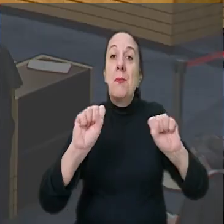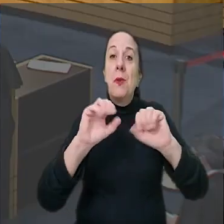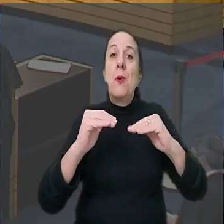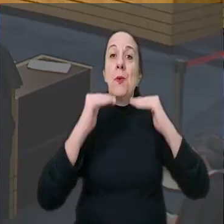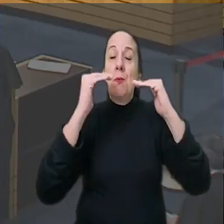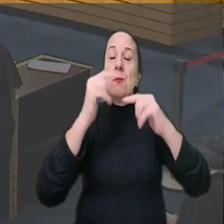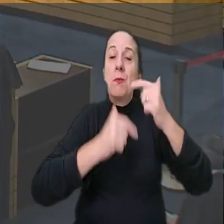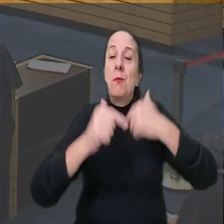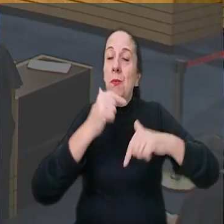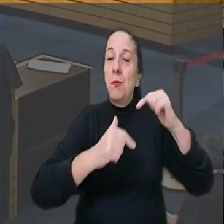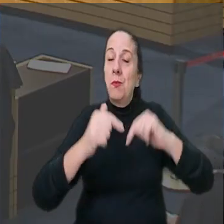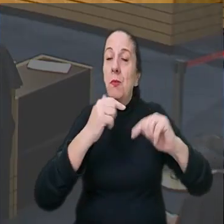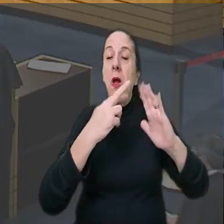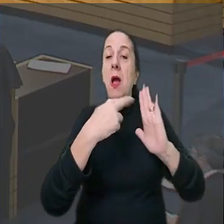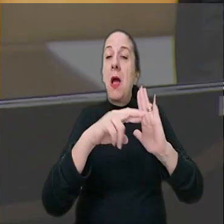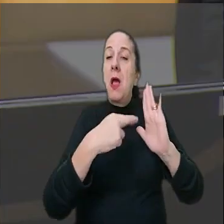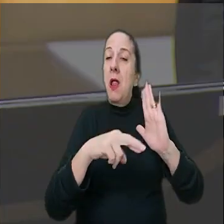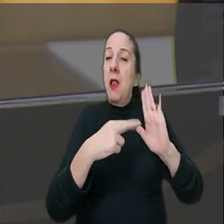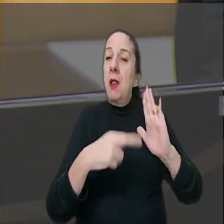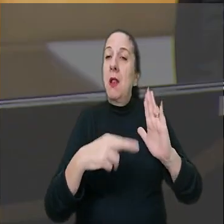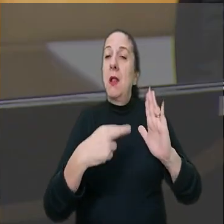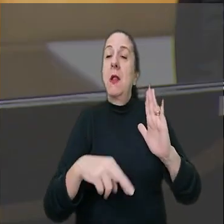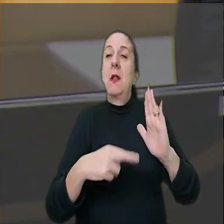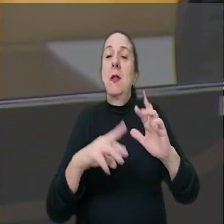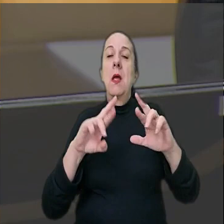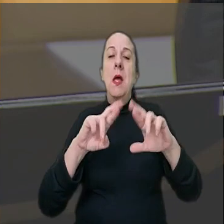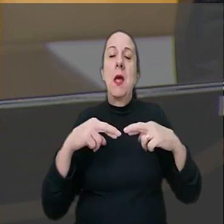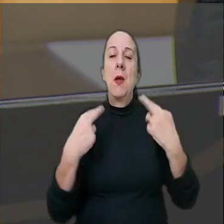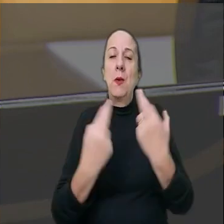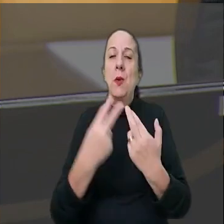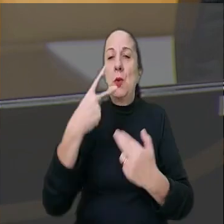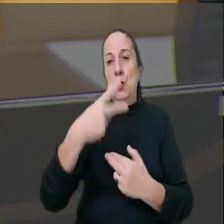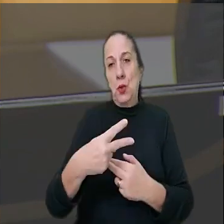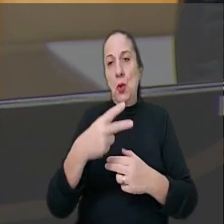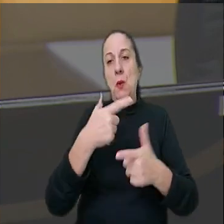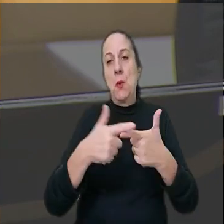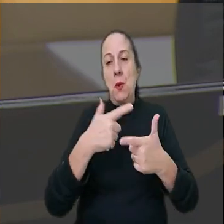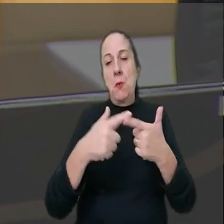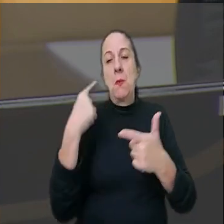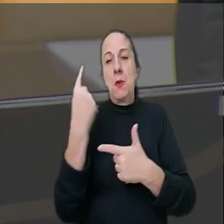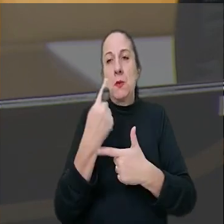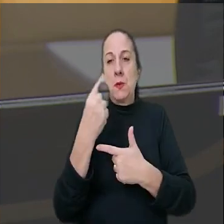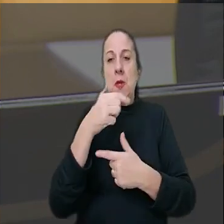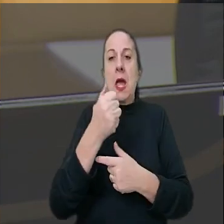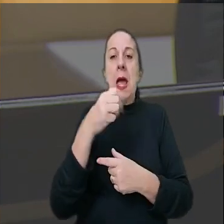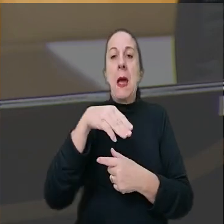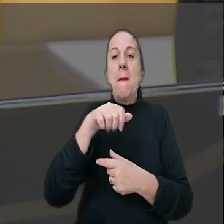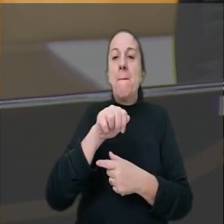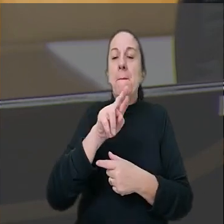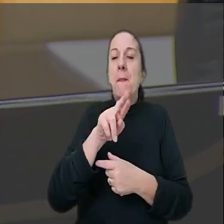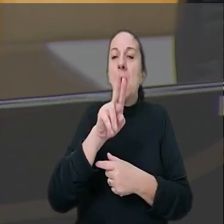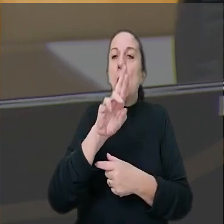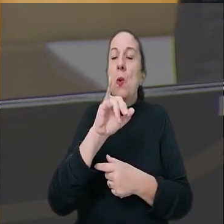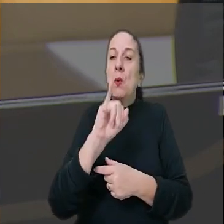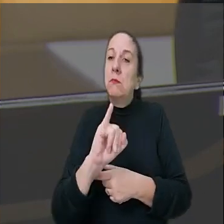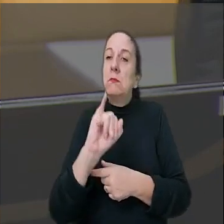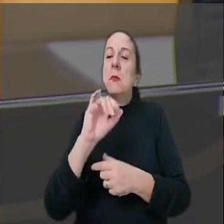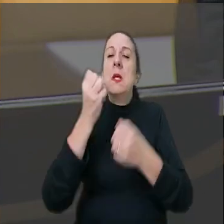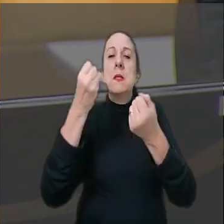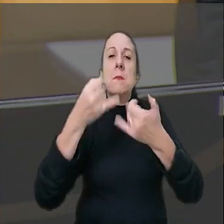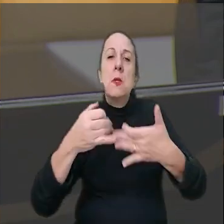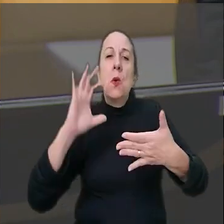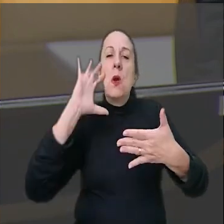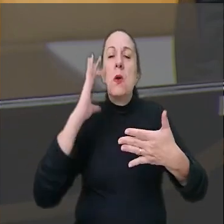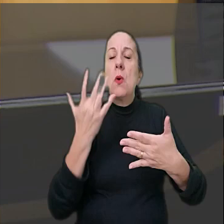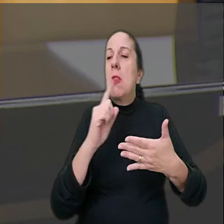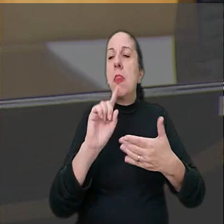judicial. No Tribunal Superior do Trabalho, o relator do caso na seção 2 de dissídios individuais, ministro Amaury Rodrigues,